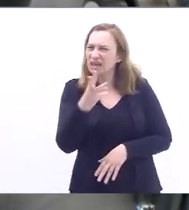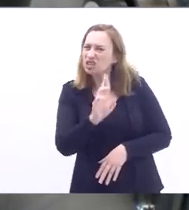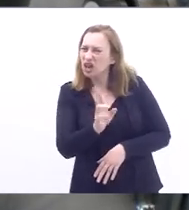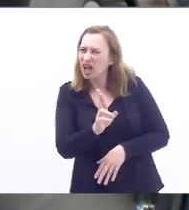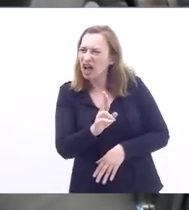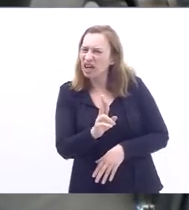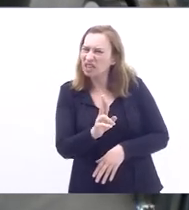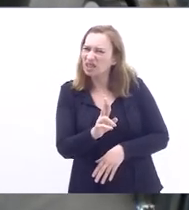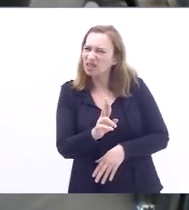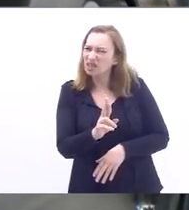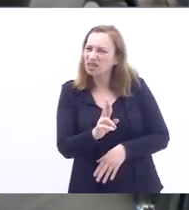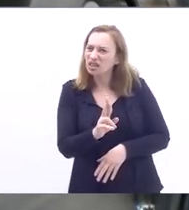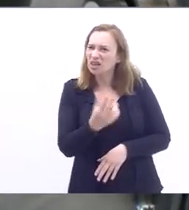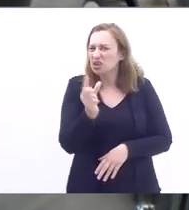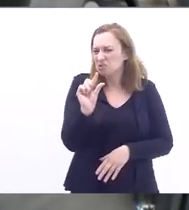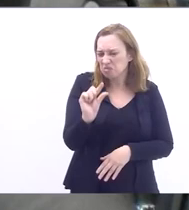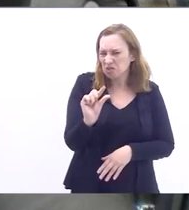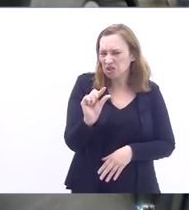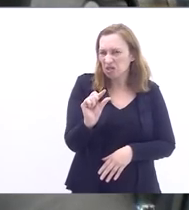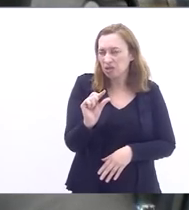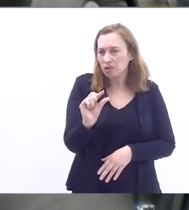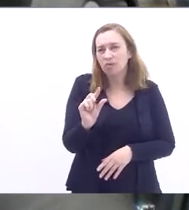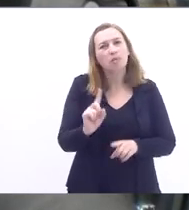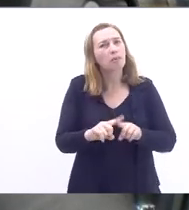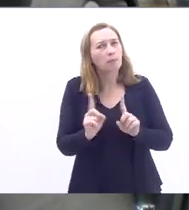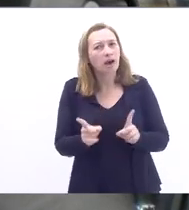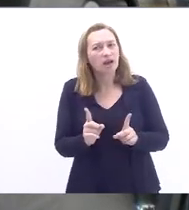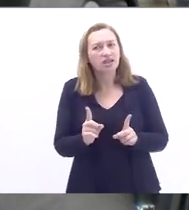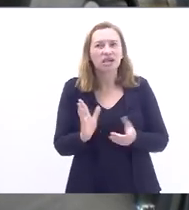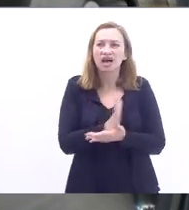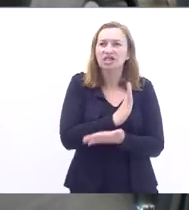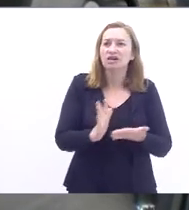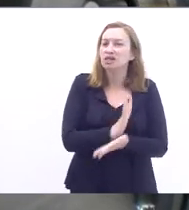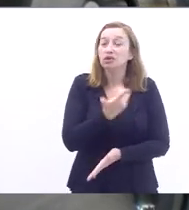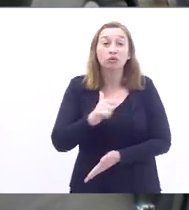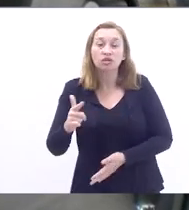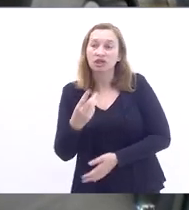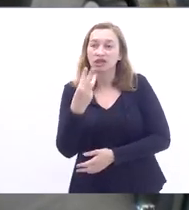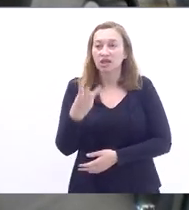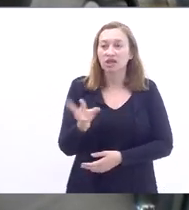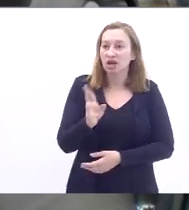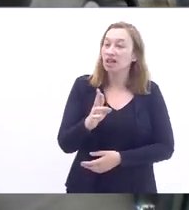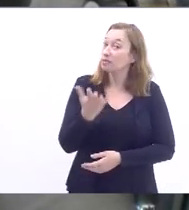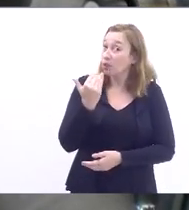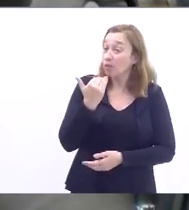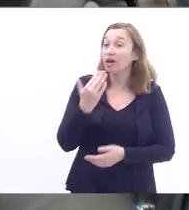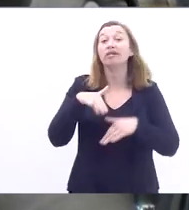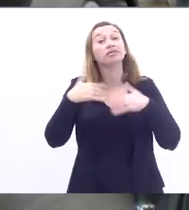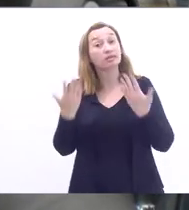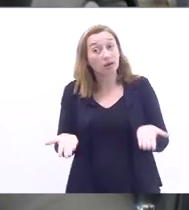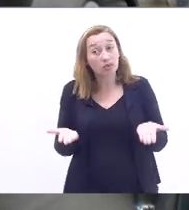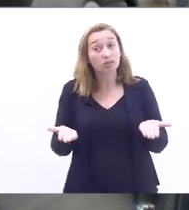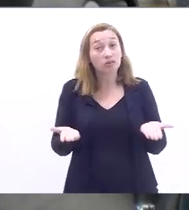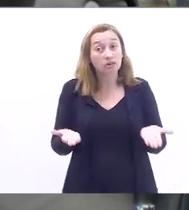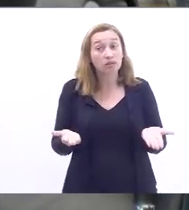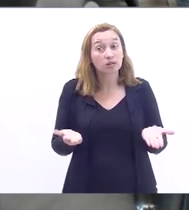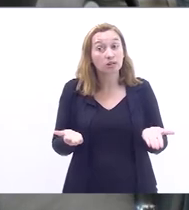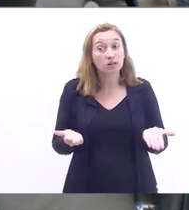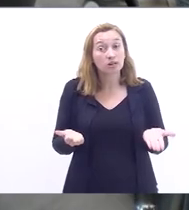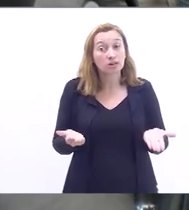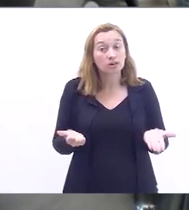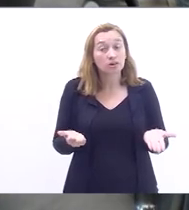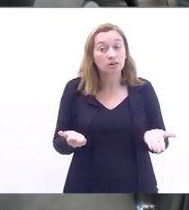a gente fala assim por umas três dias é um preço tão barato mas às vezes a gente não tem treze reais para comer então é